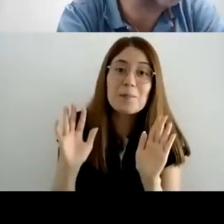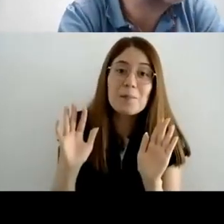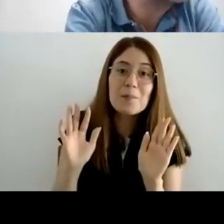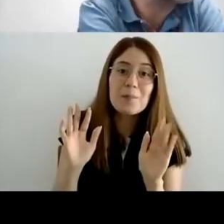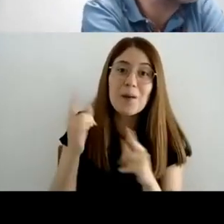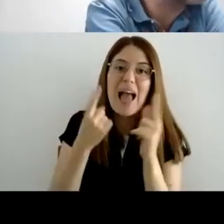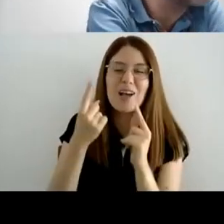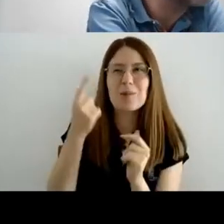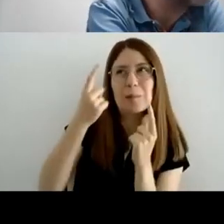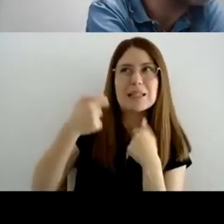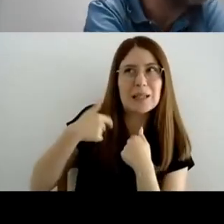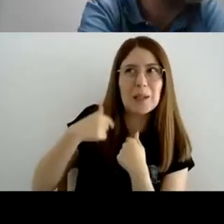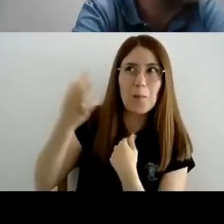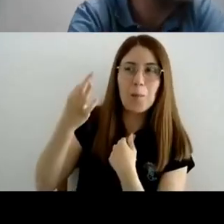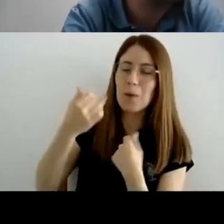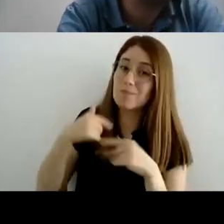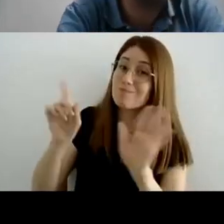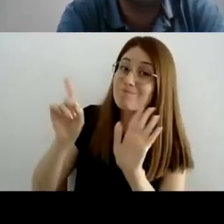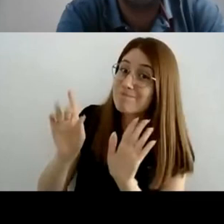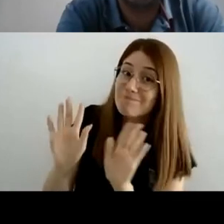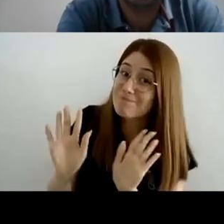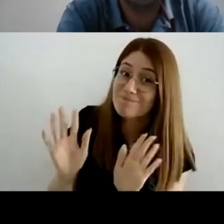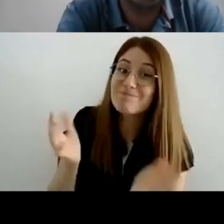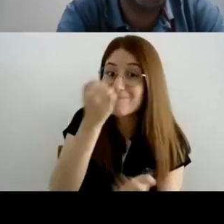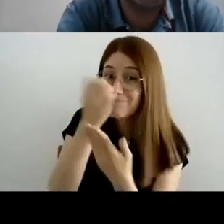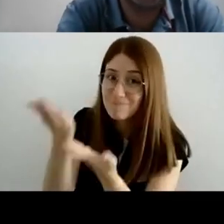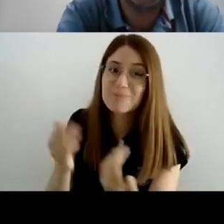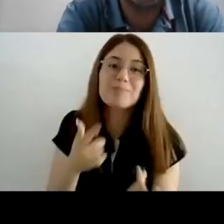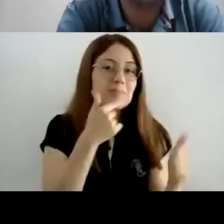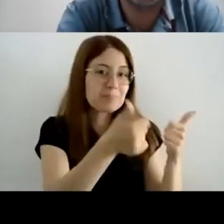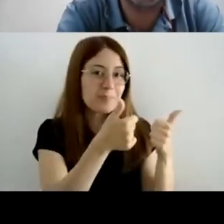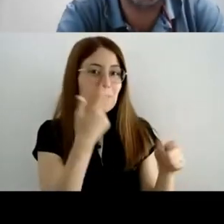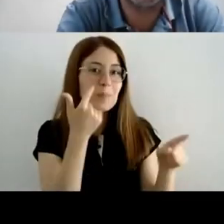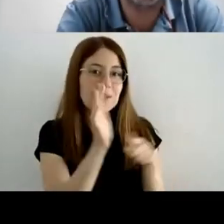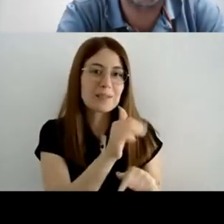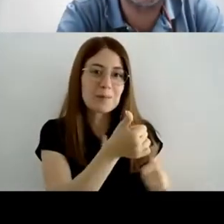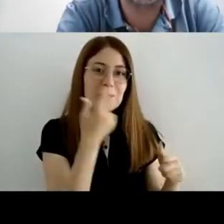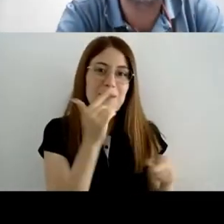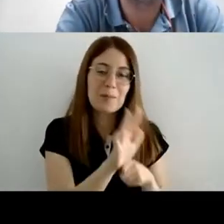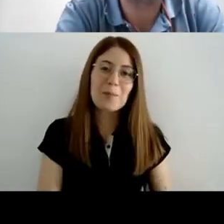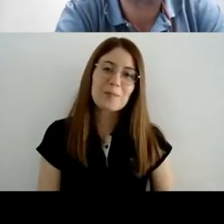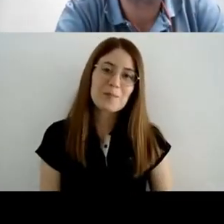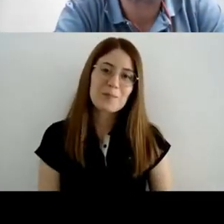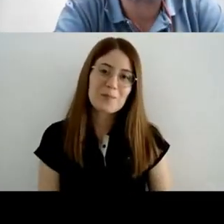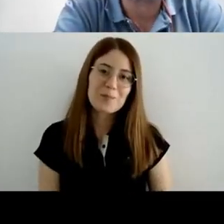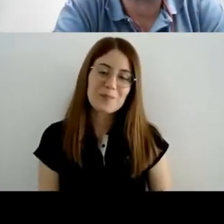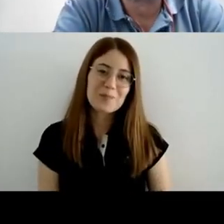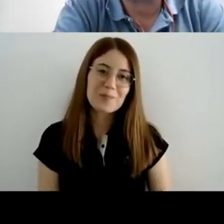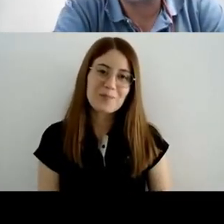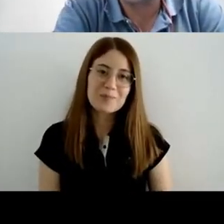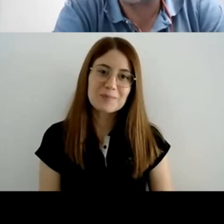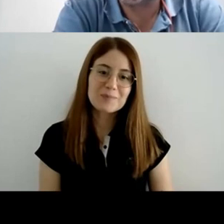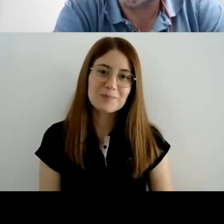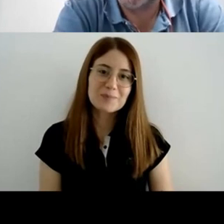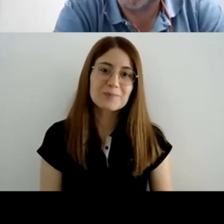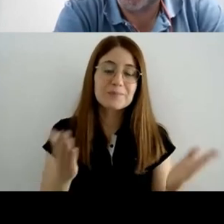óbvio, às vezes não é o que parece. Cá está, um bom exemplo, exatamente. Bom, Foi meus daí o meu senhores, sorriso.